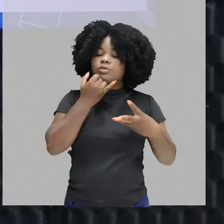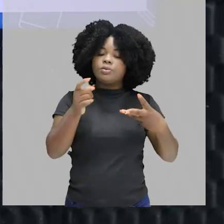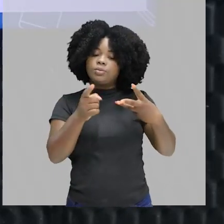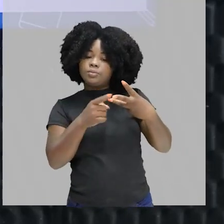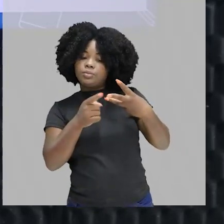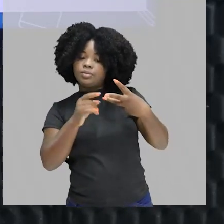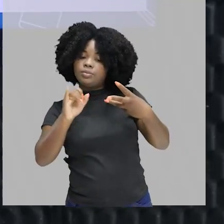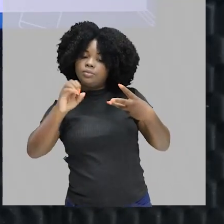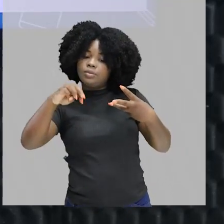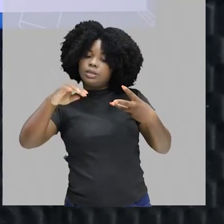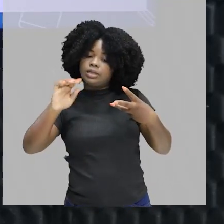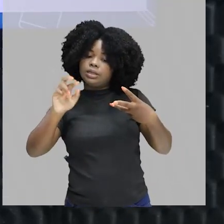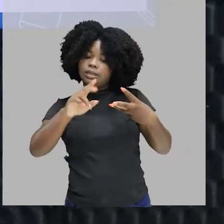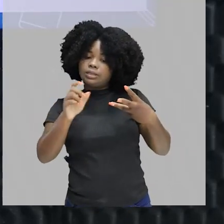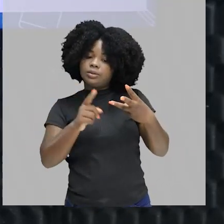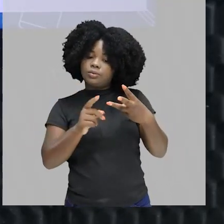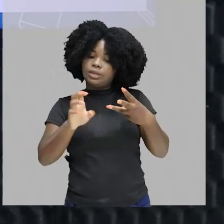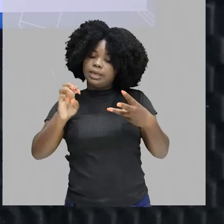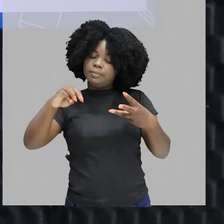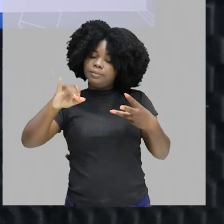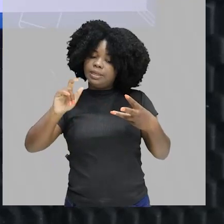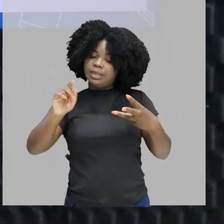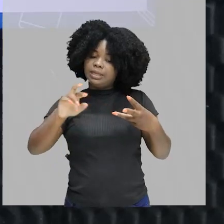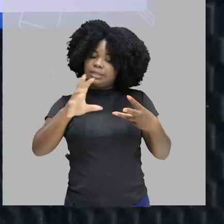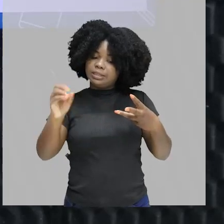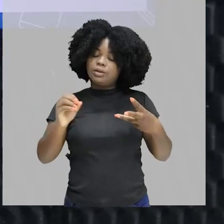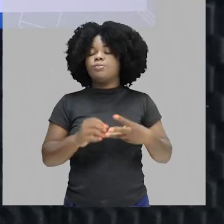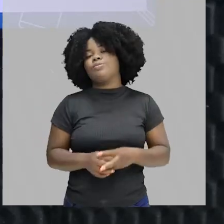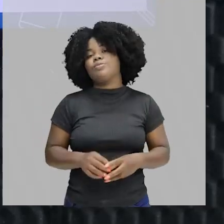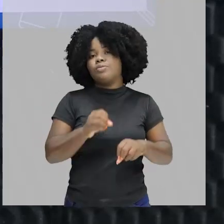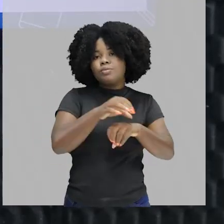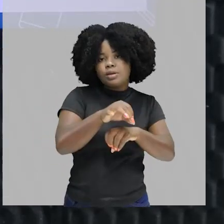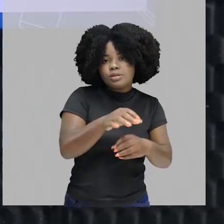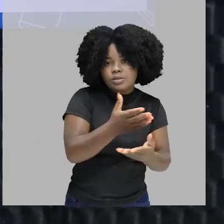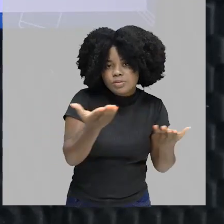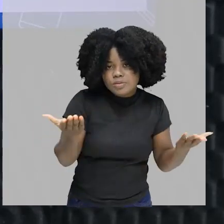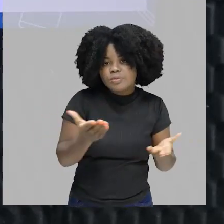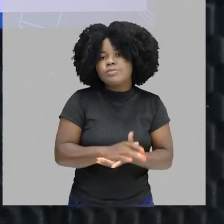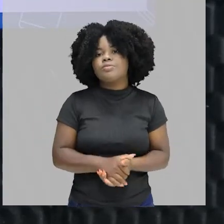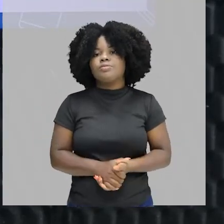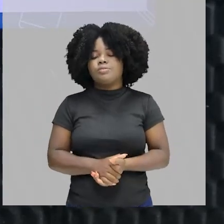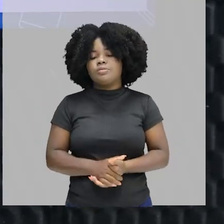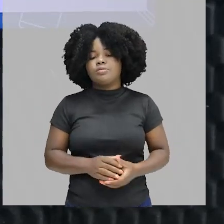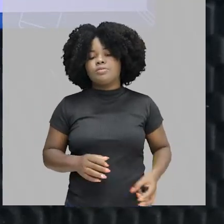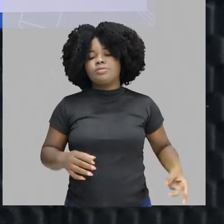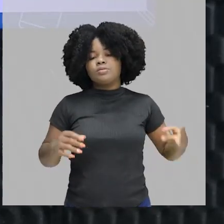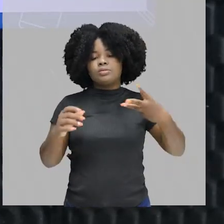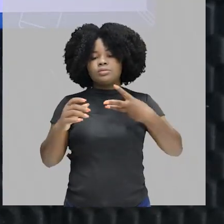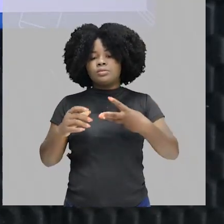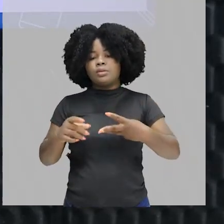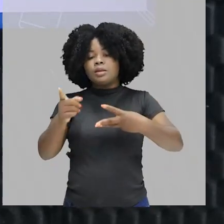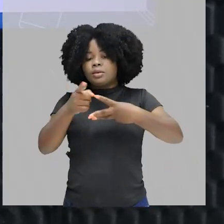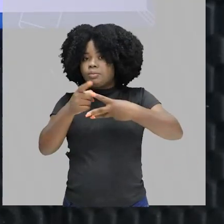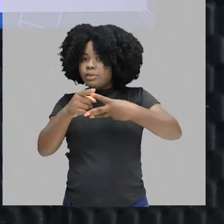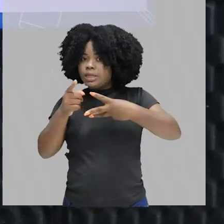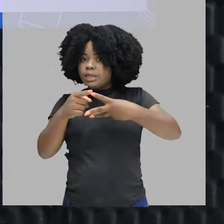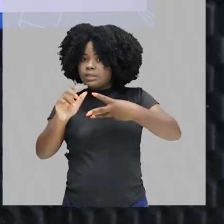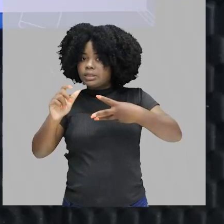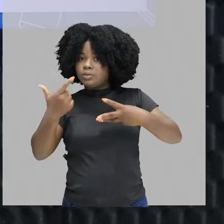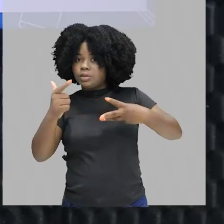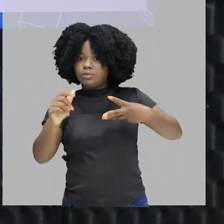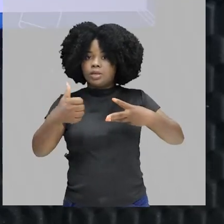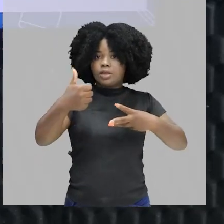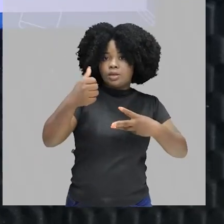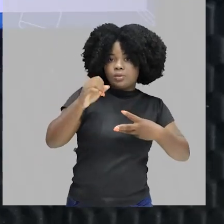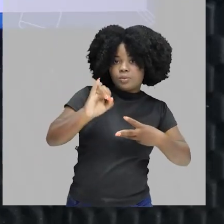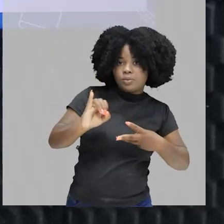professor Marcos agora vai te passar uma dica que tu não vai errar nunca mais, tá? Primeira coisa, migração, sem o I e sem o E, entenda